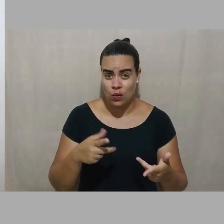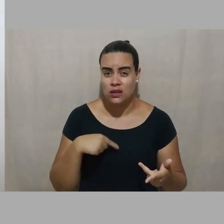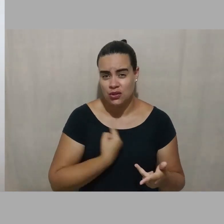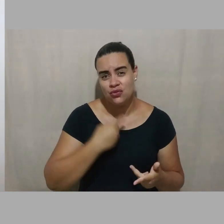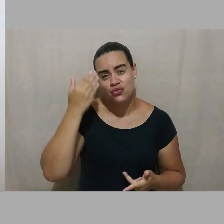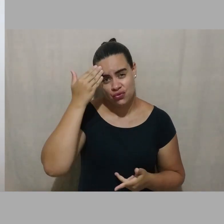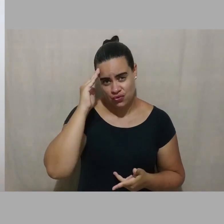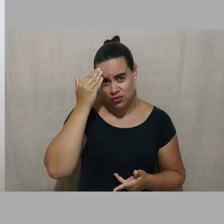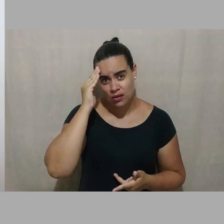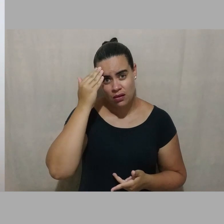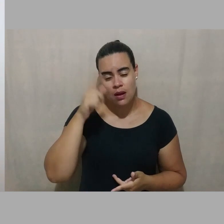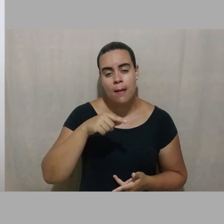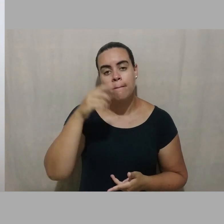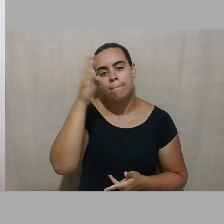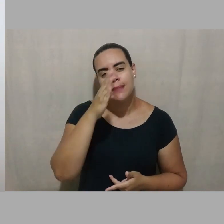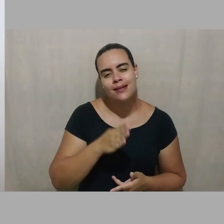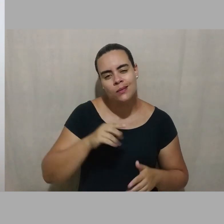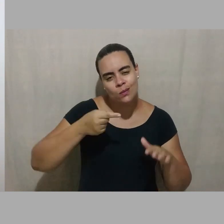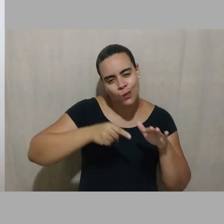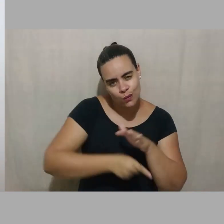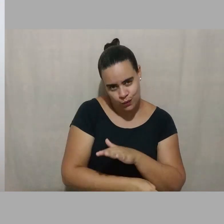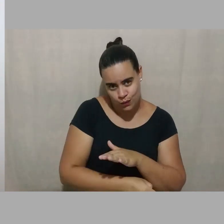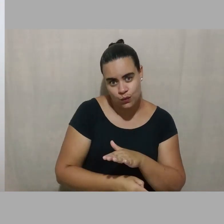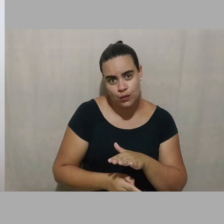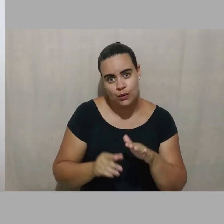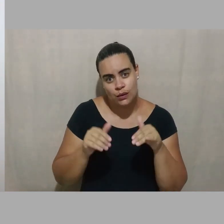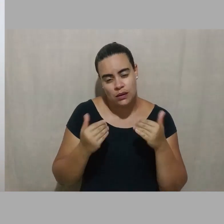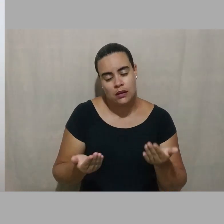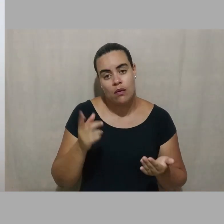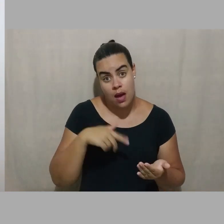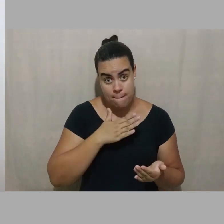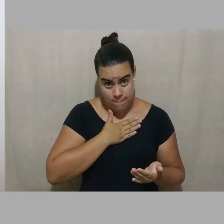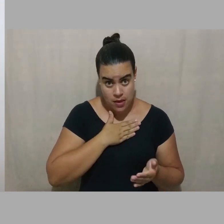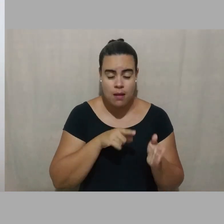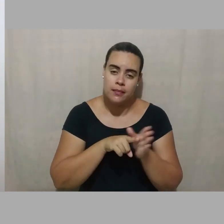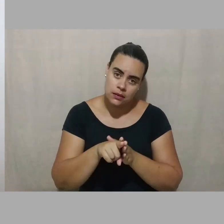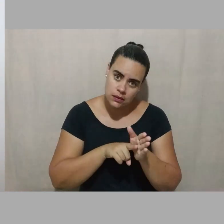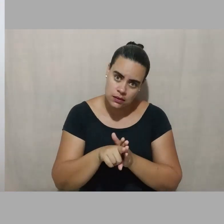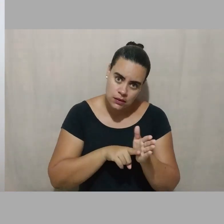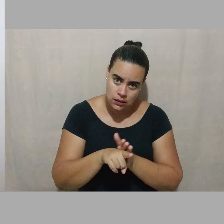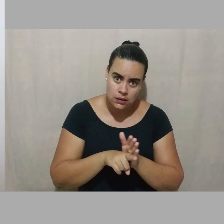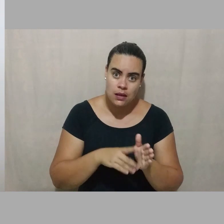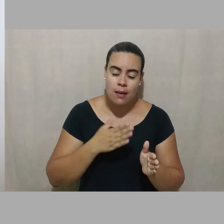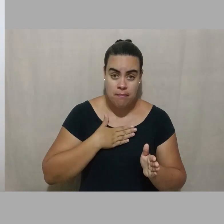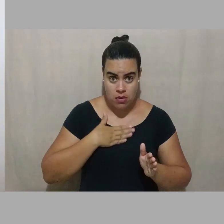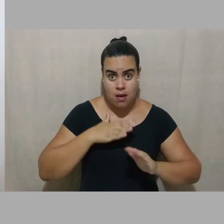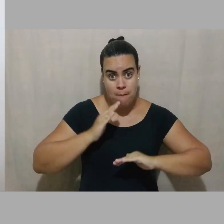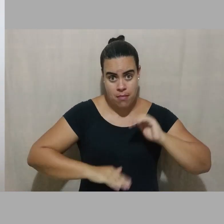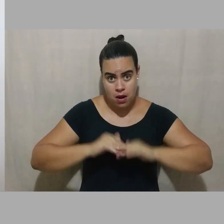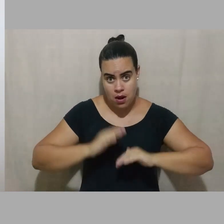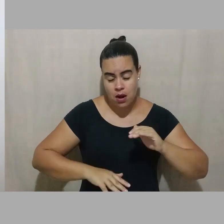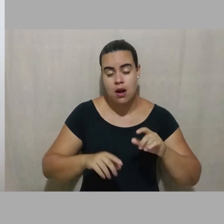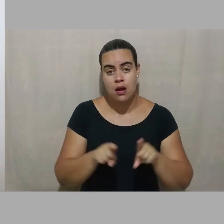que a gente compreenda como Brasil profundo, né? O Brasil intocável. Então, essa tem sido a minha pesquisa, essa tem sido as